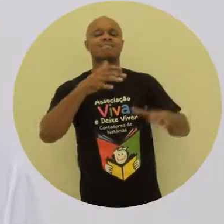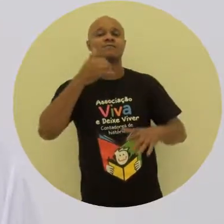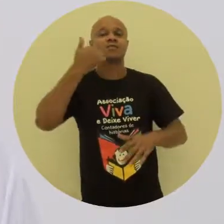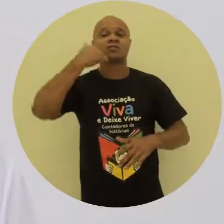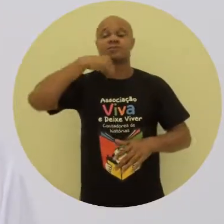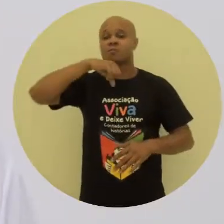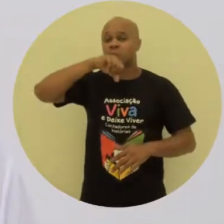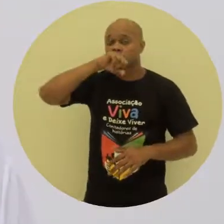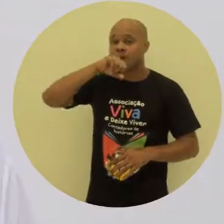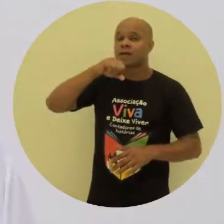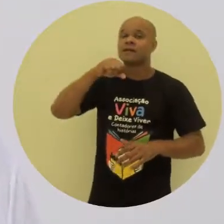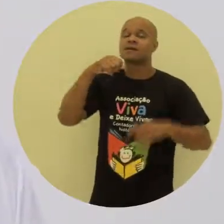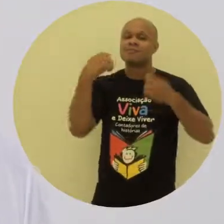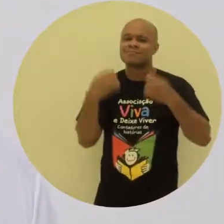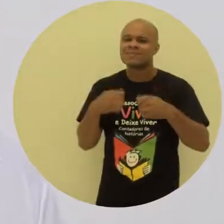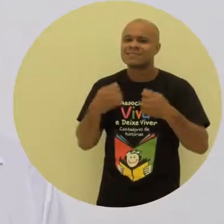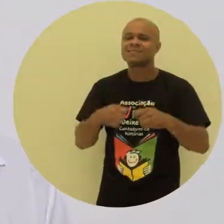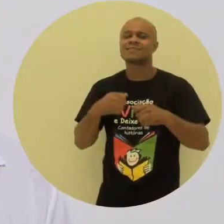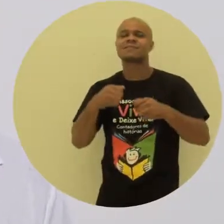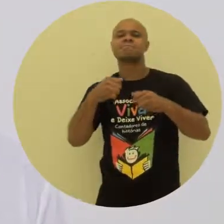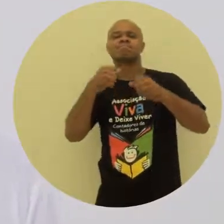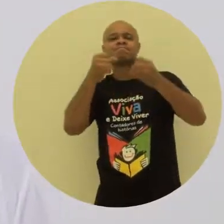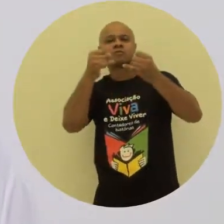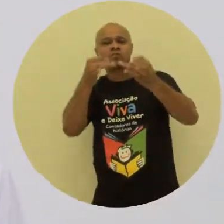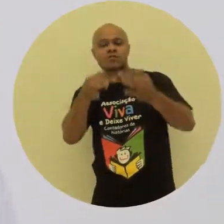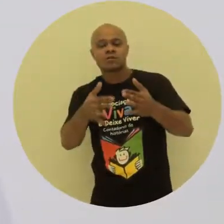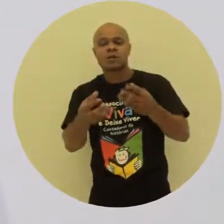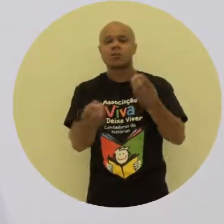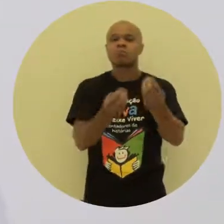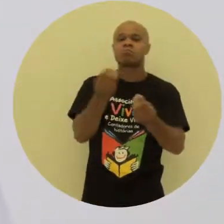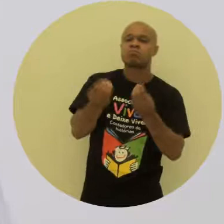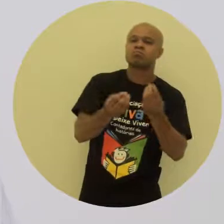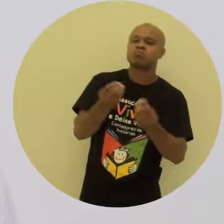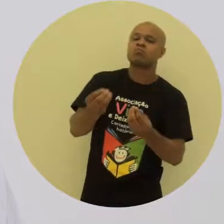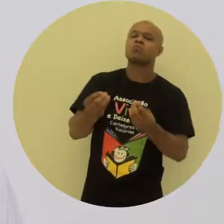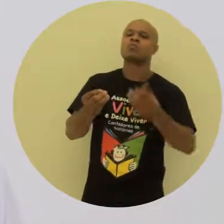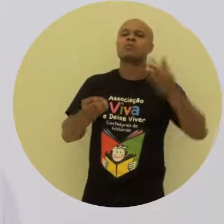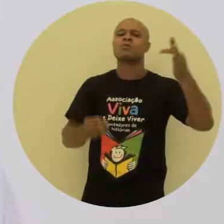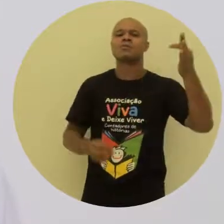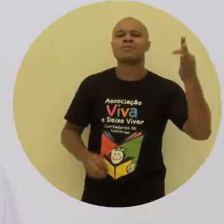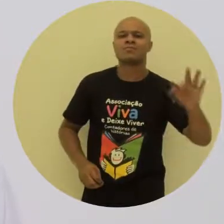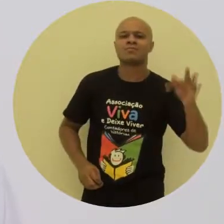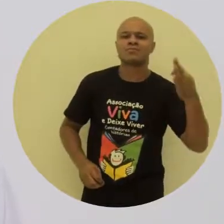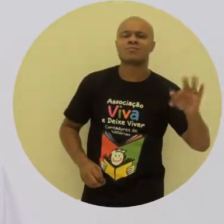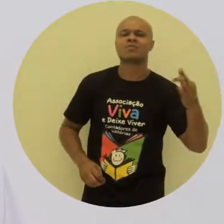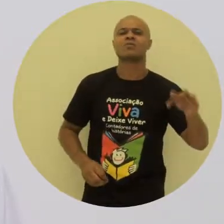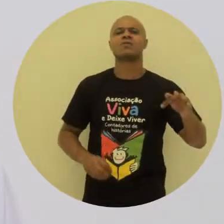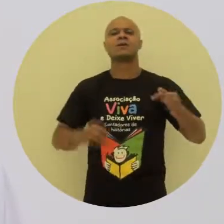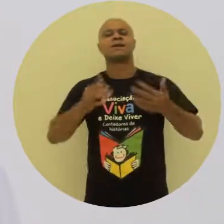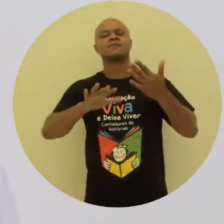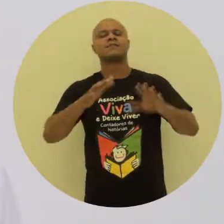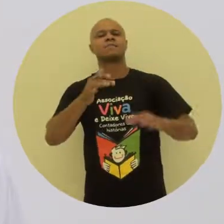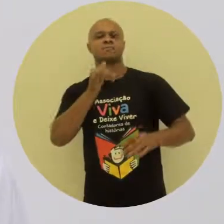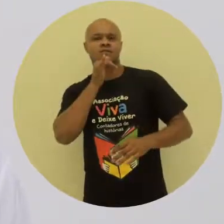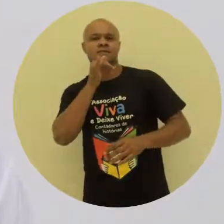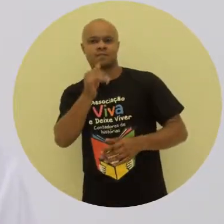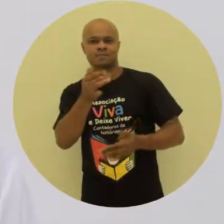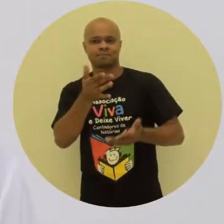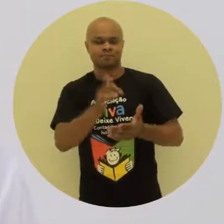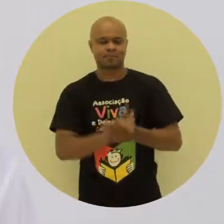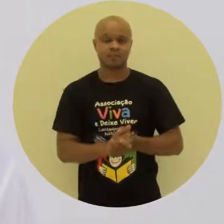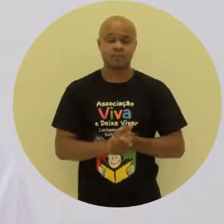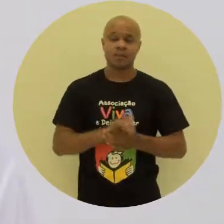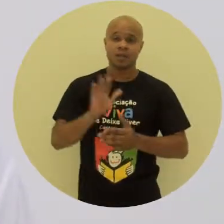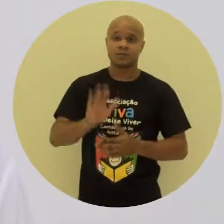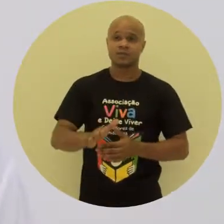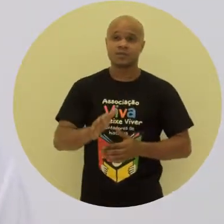do acompanhante para explicar qual é a dor que ela está sentindo e muitas vezes a própria situação social. Nós já pegamos crianças dentro